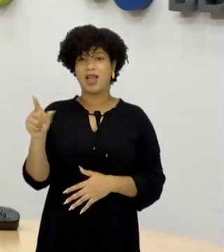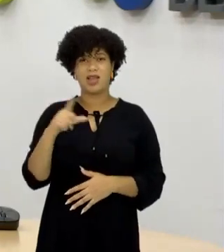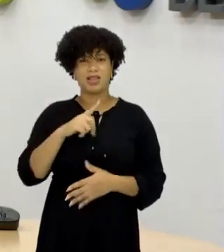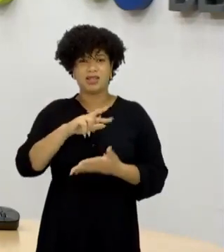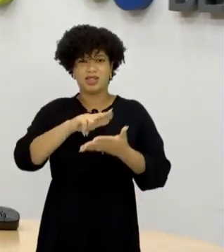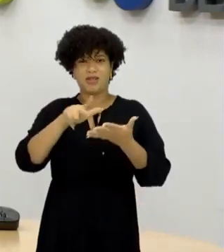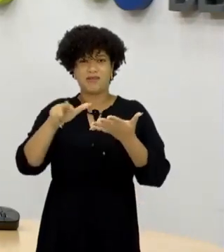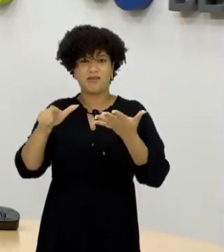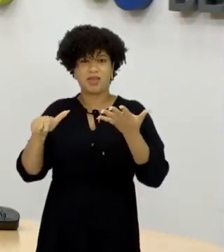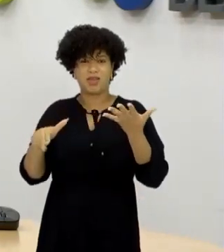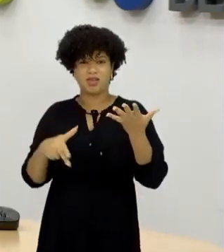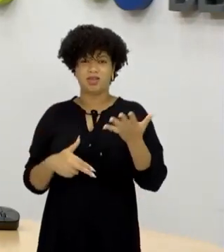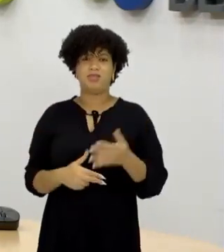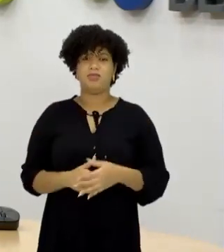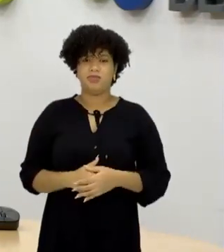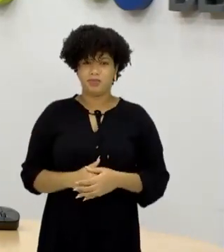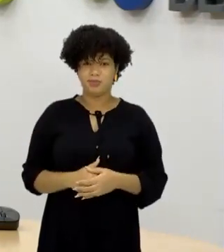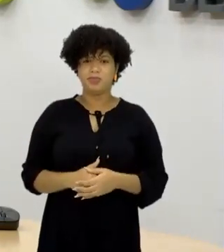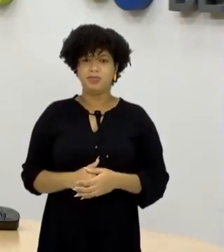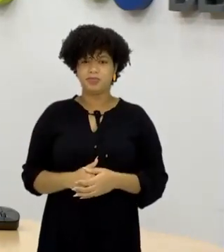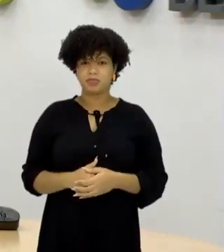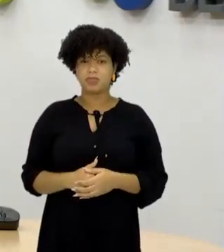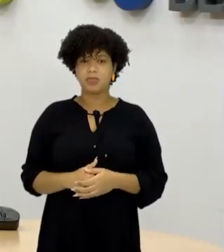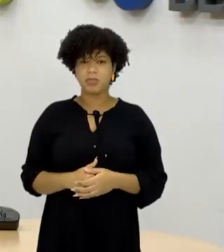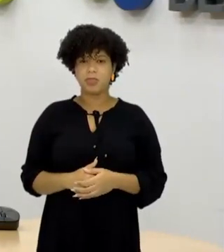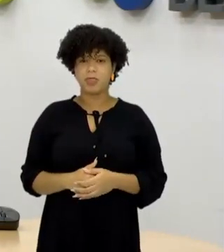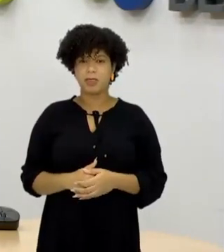né, ele acaba tendo